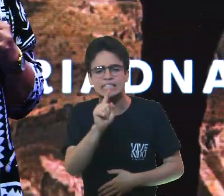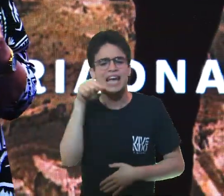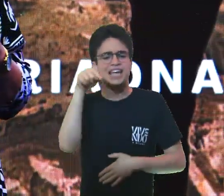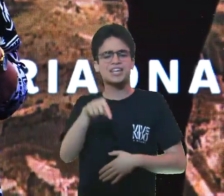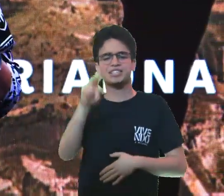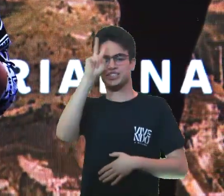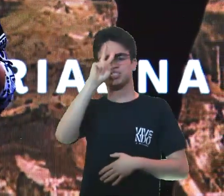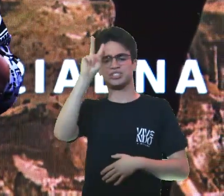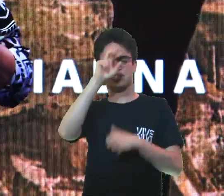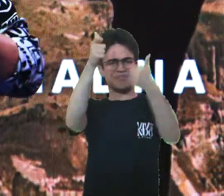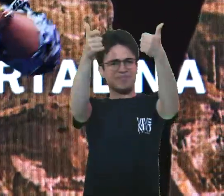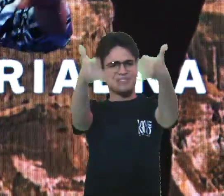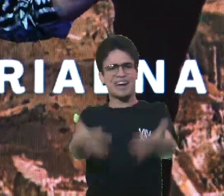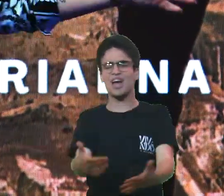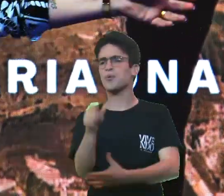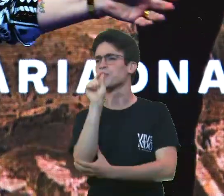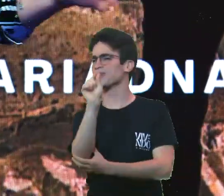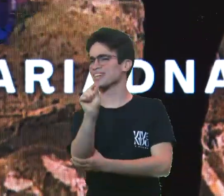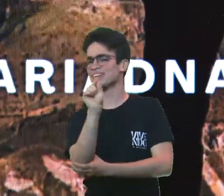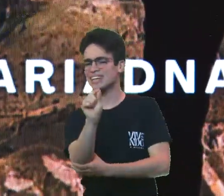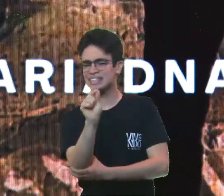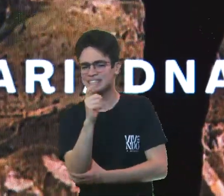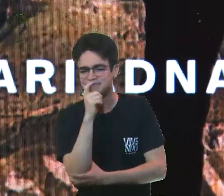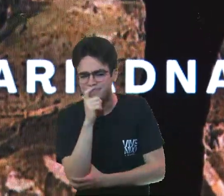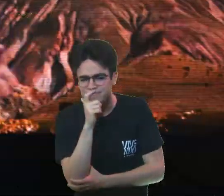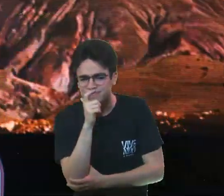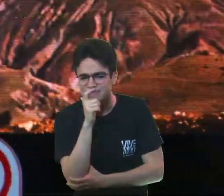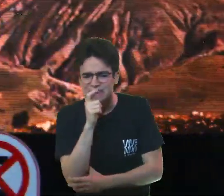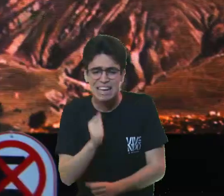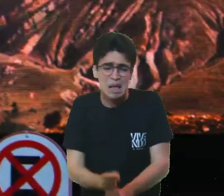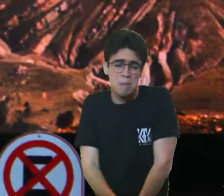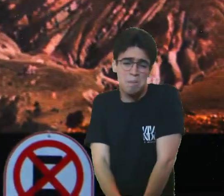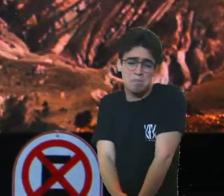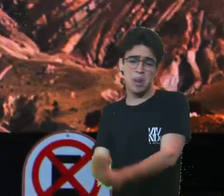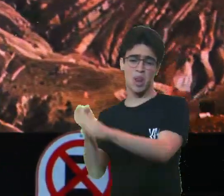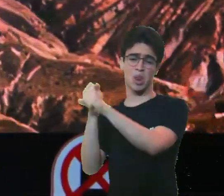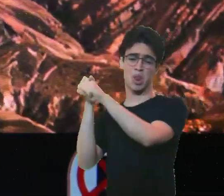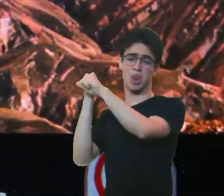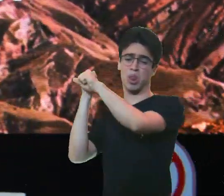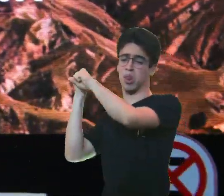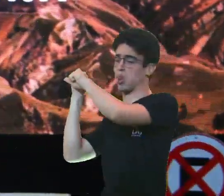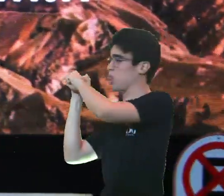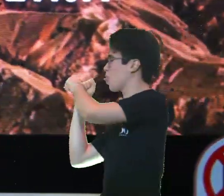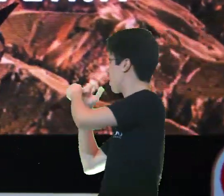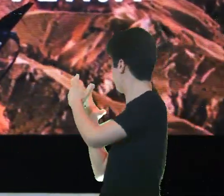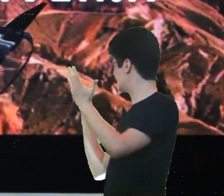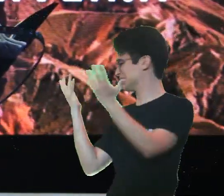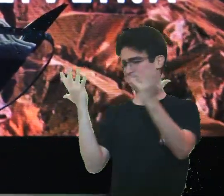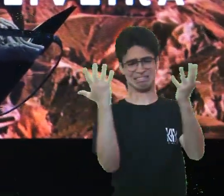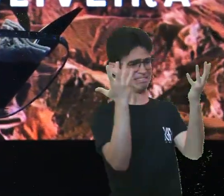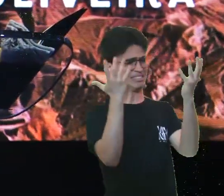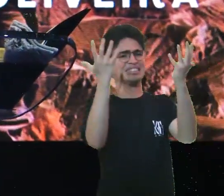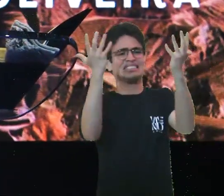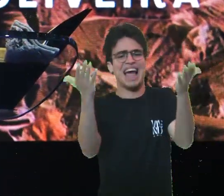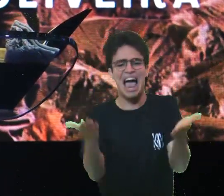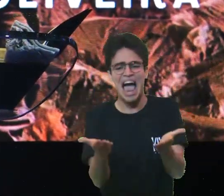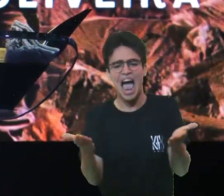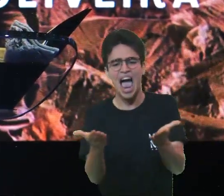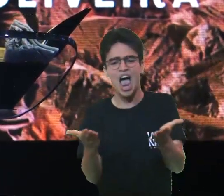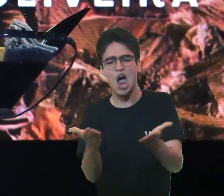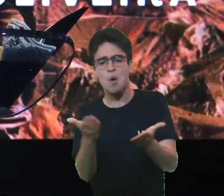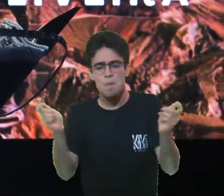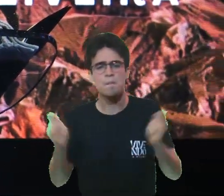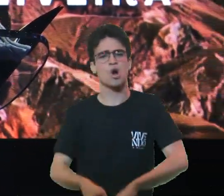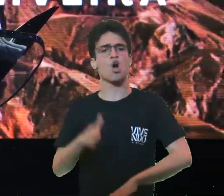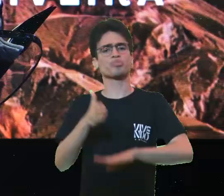coração? Algo que aconteceu há tanto tempo atrás. Como ela pode ser tão contemporânea e como ela